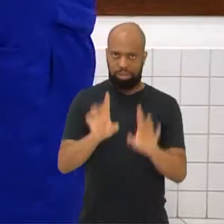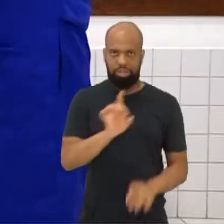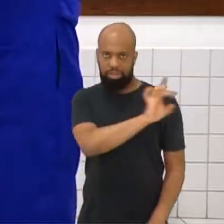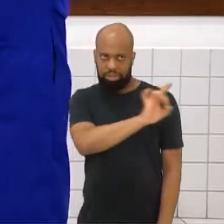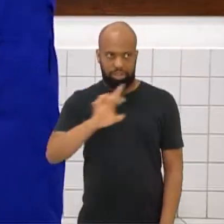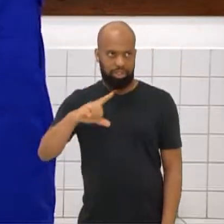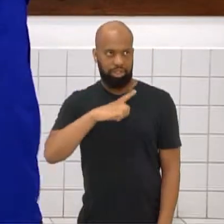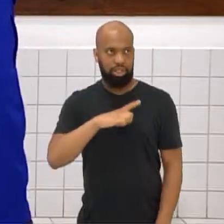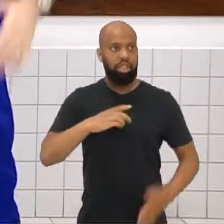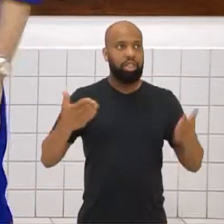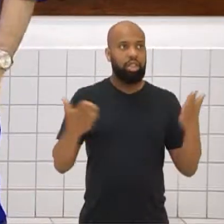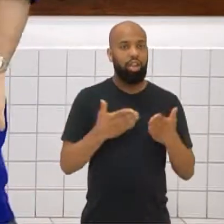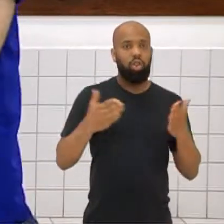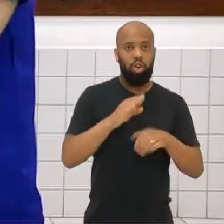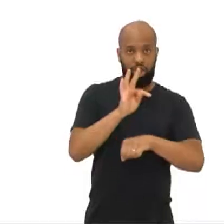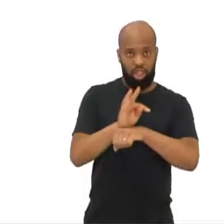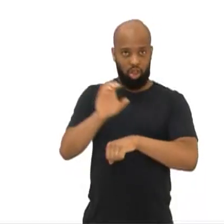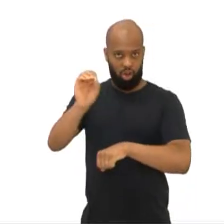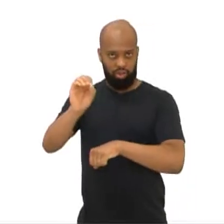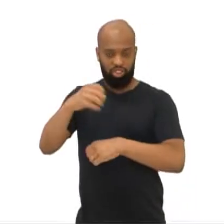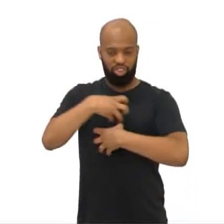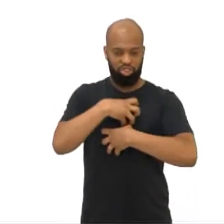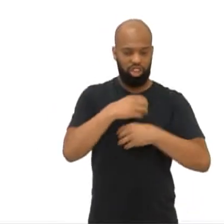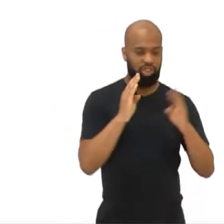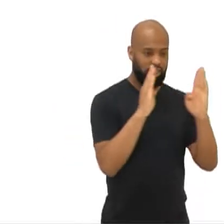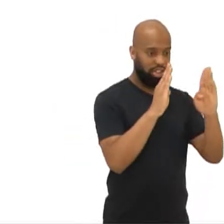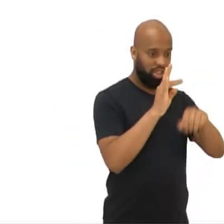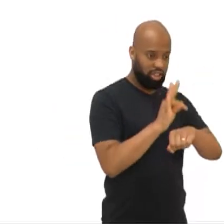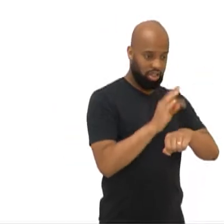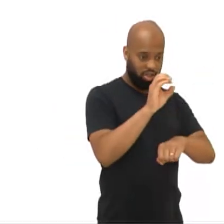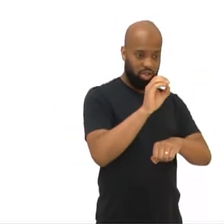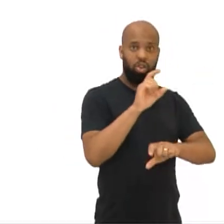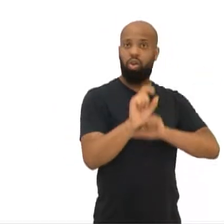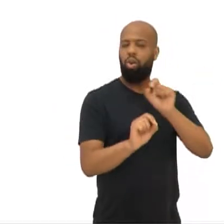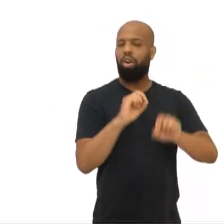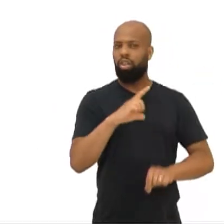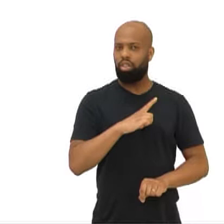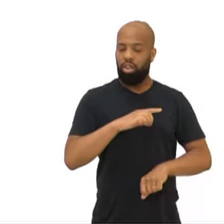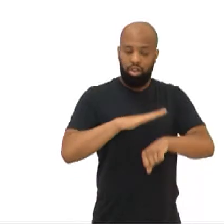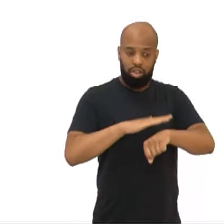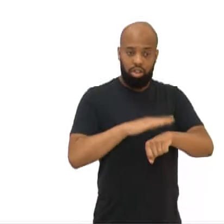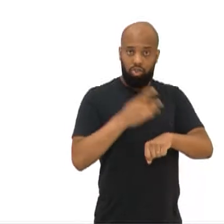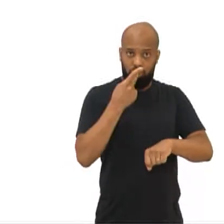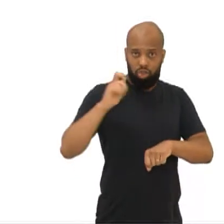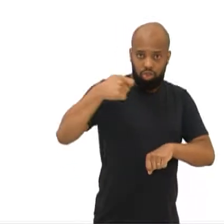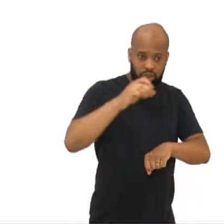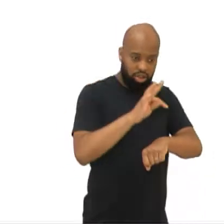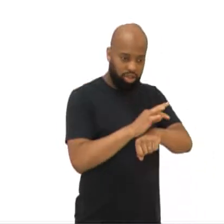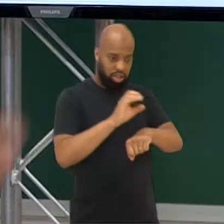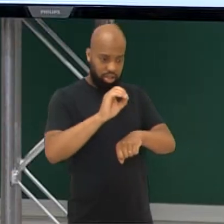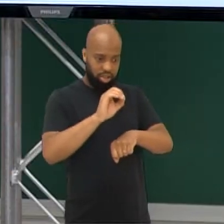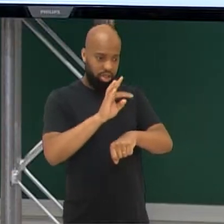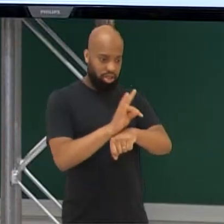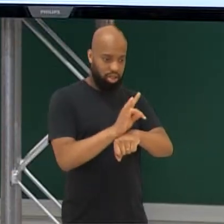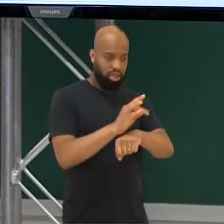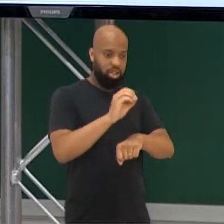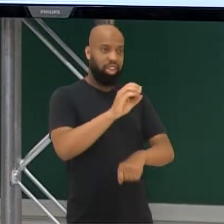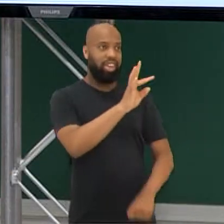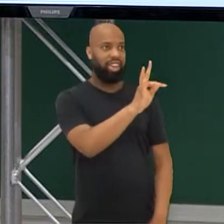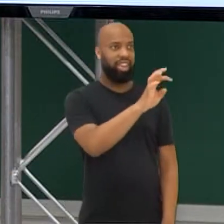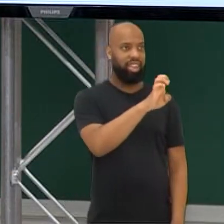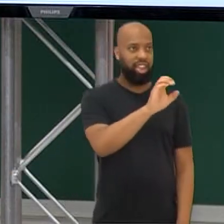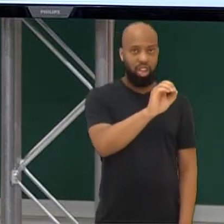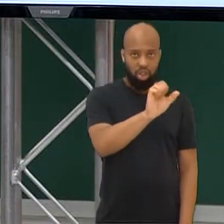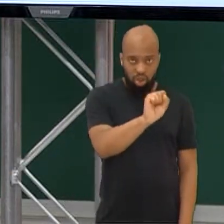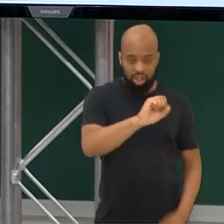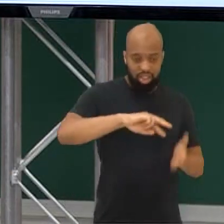deles, tá? Vamos lá, estado teológico, professor. O primeiro, então, ó, olhando para cá. Então, quando eu falo teológico, teos, Deus, lá vem do grego,